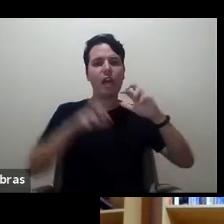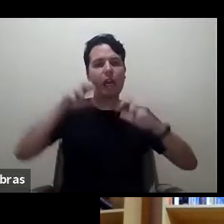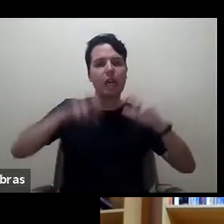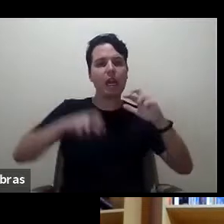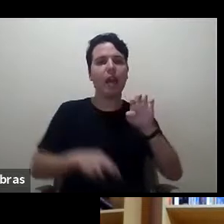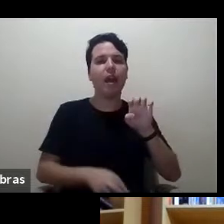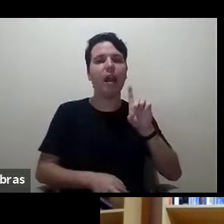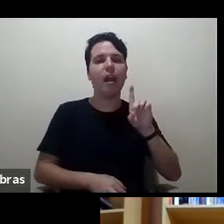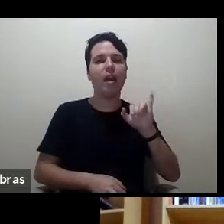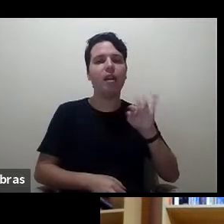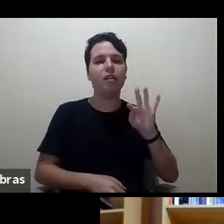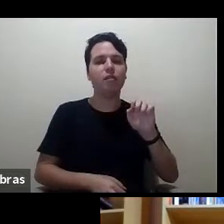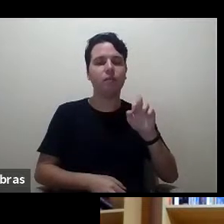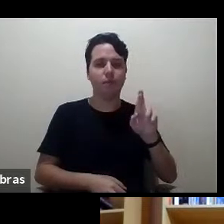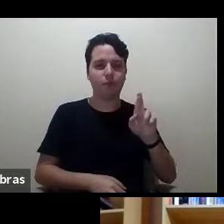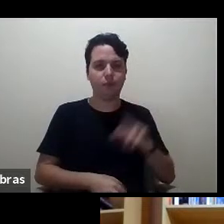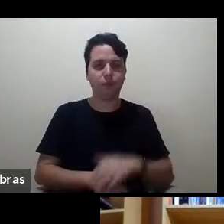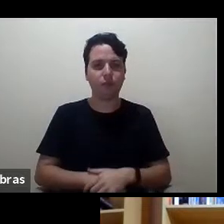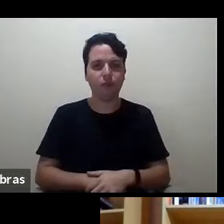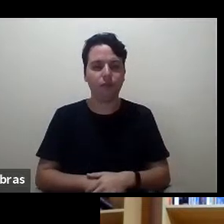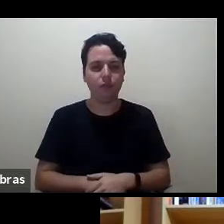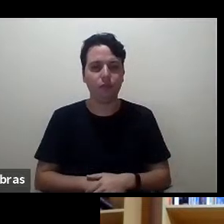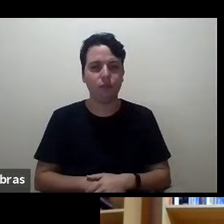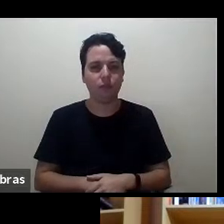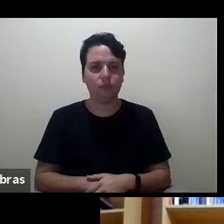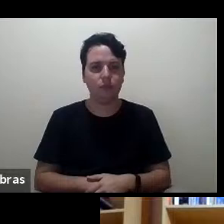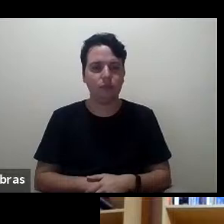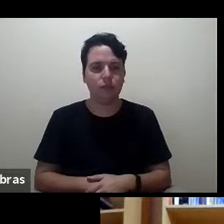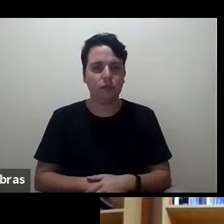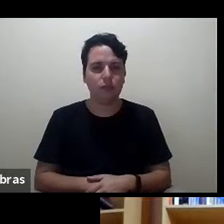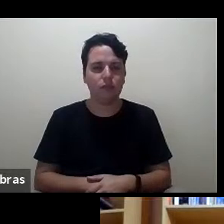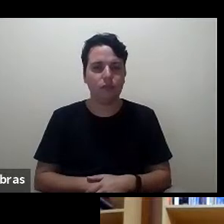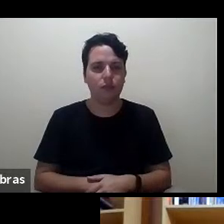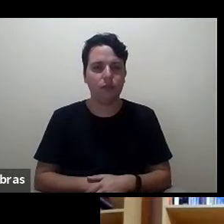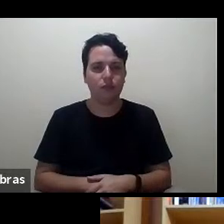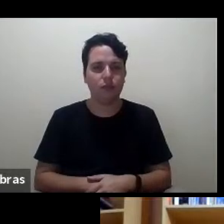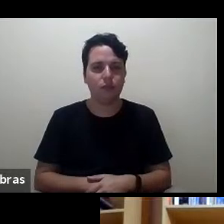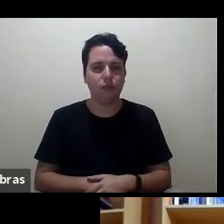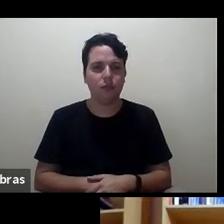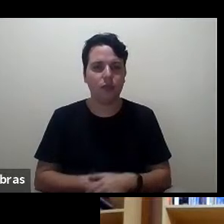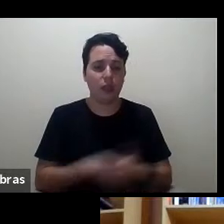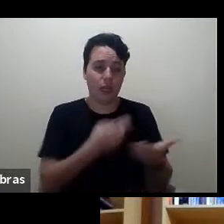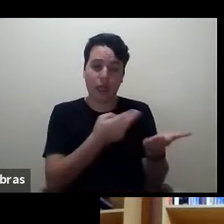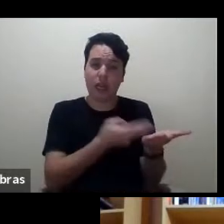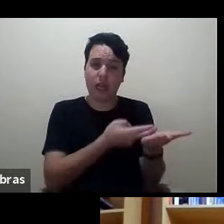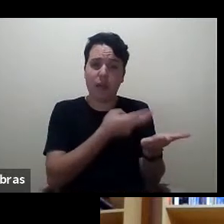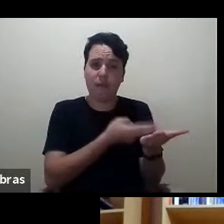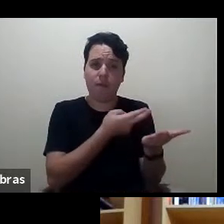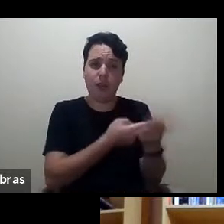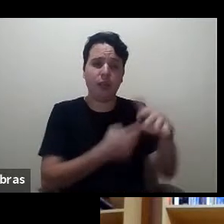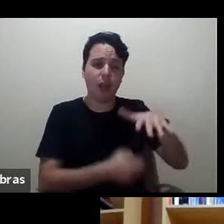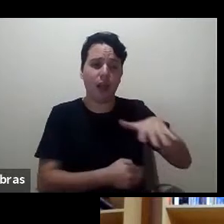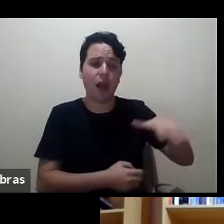de meu conhecimento as revistas da área de educação